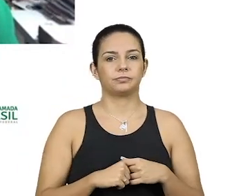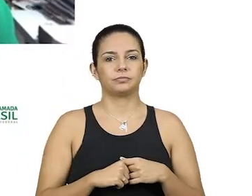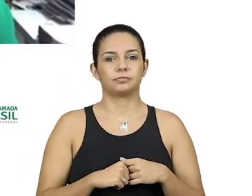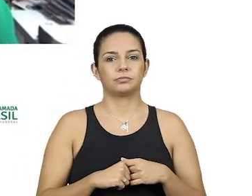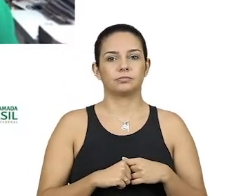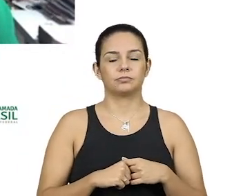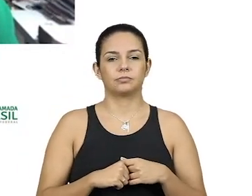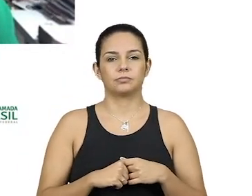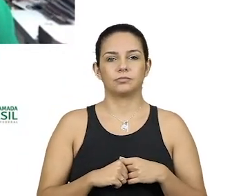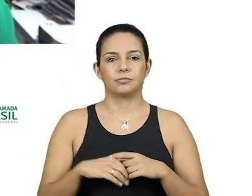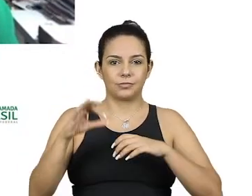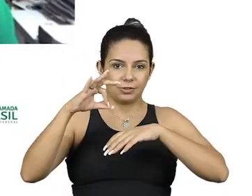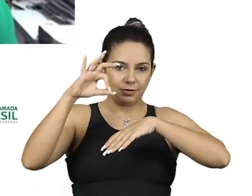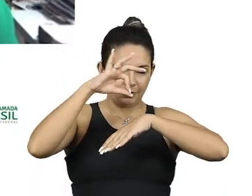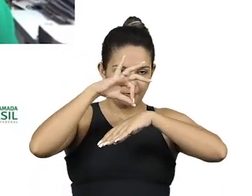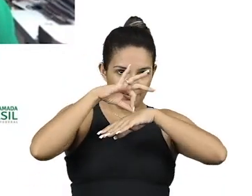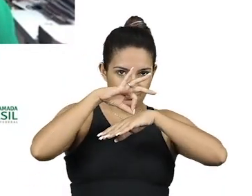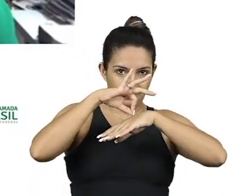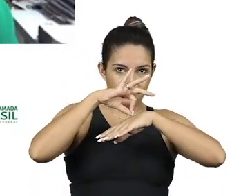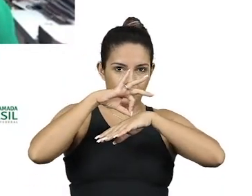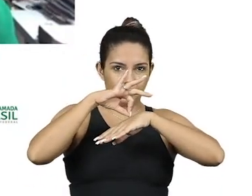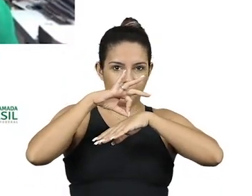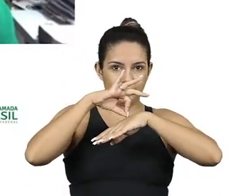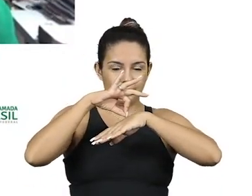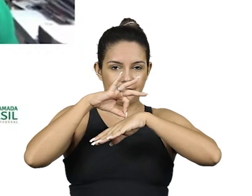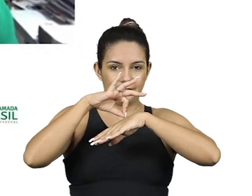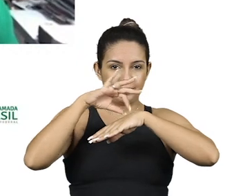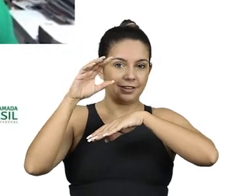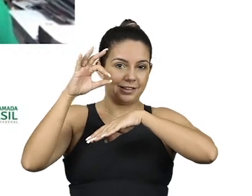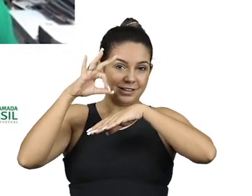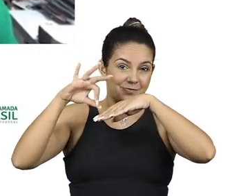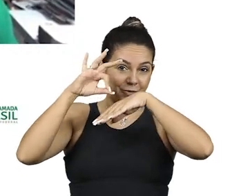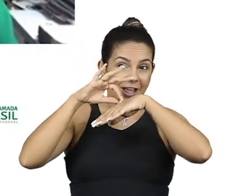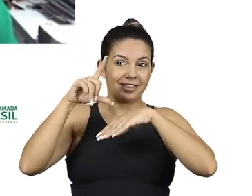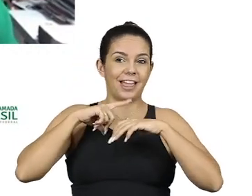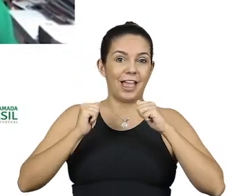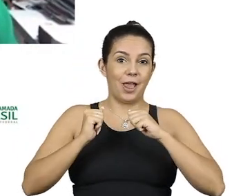Não, a mosca pode ter um sistema pulmonar eficiente.